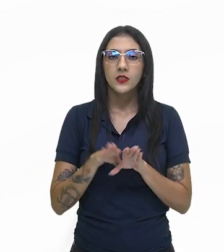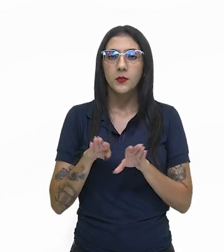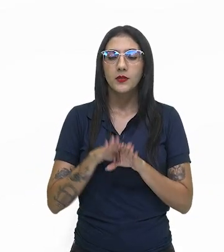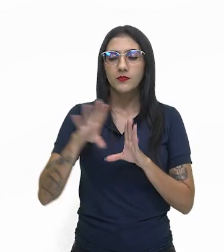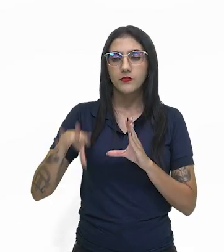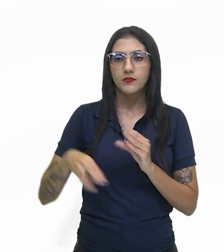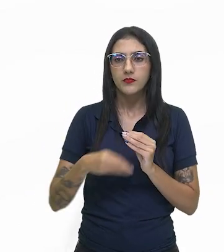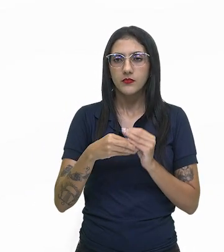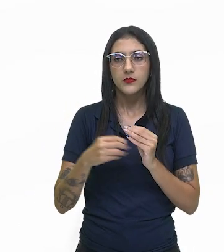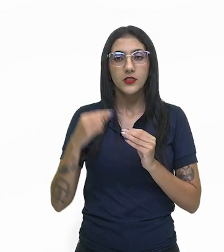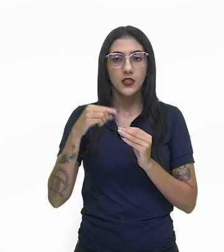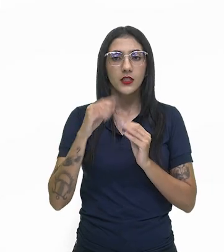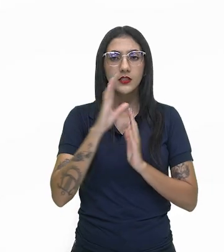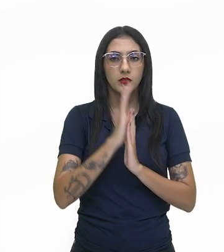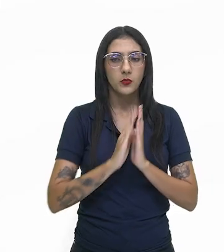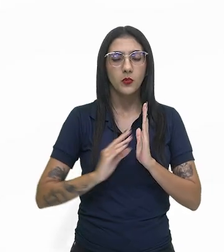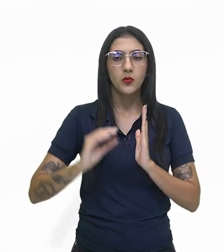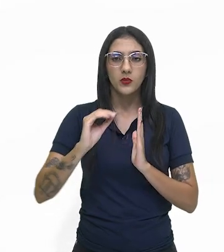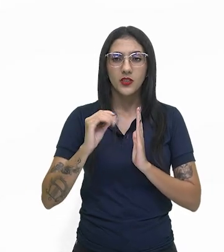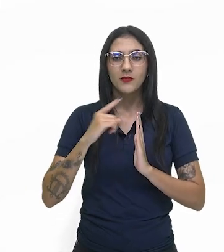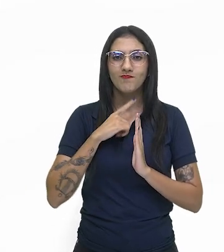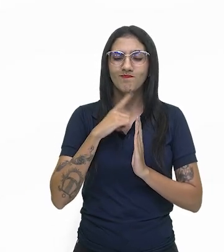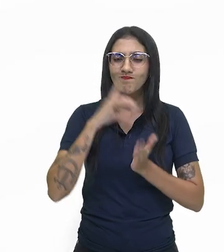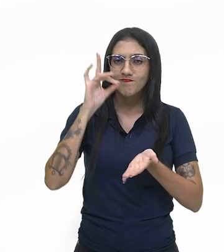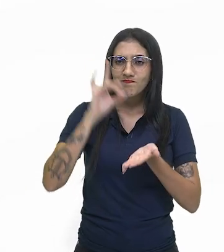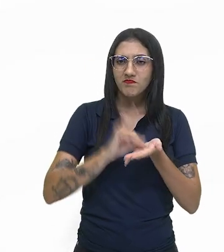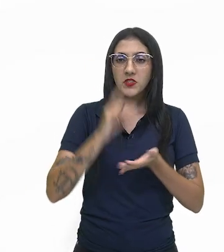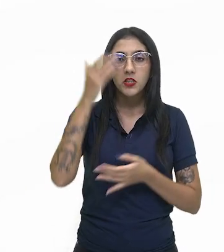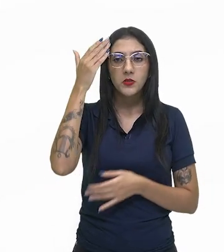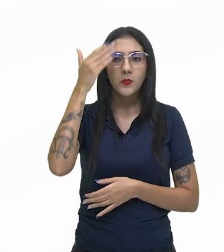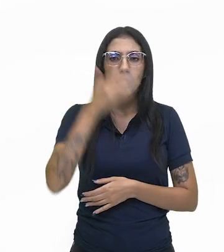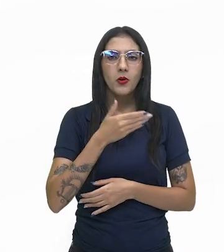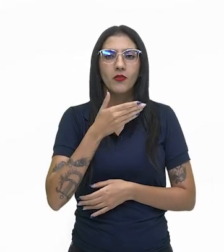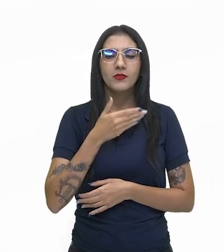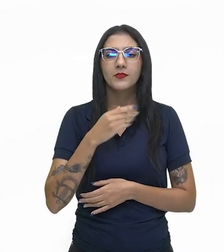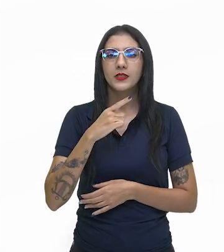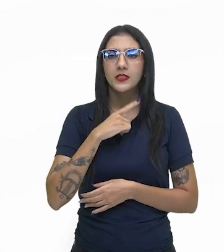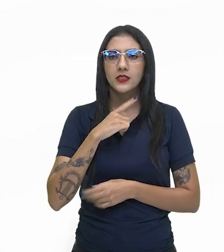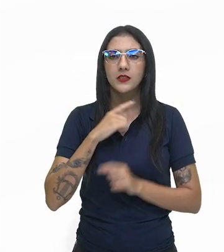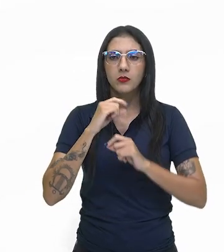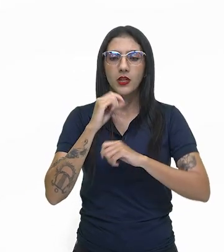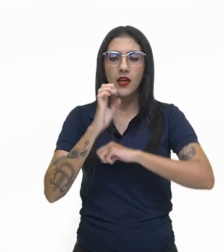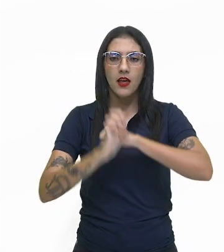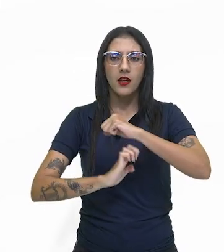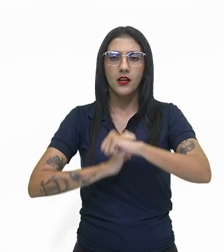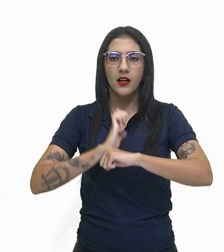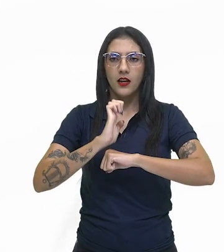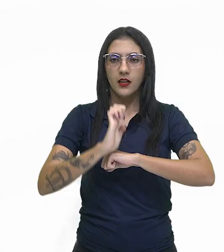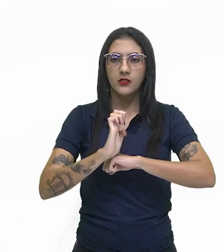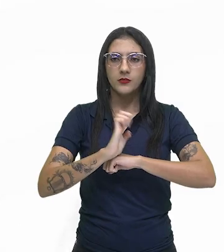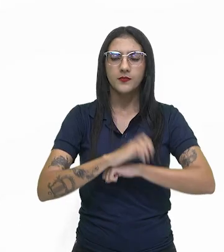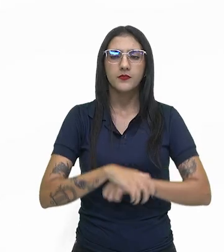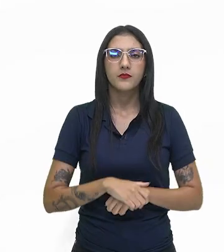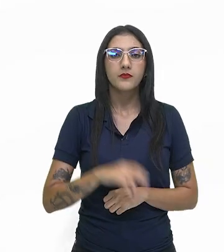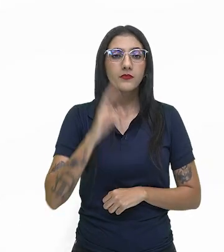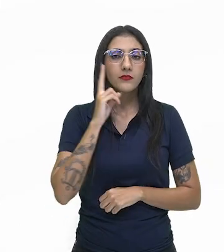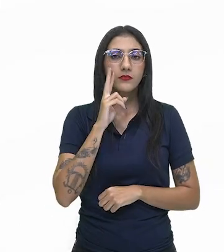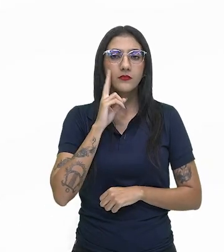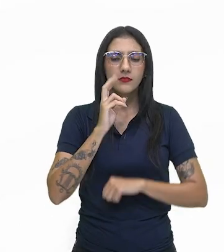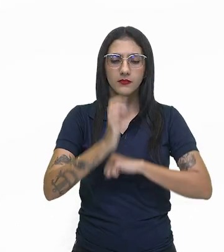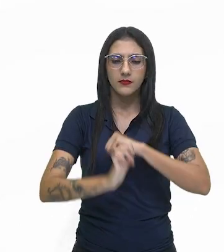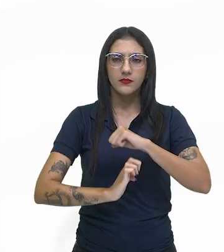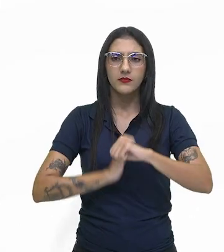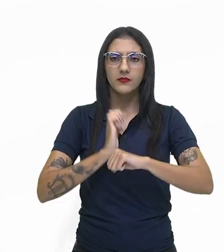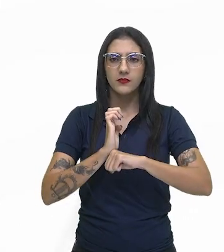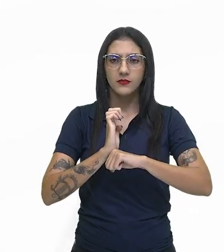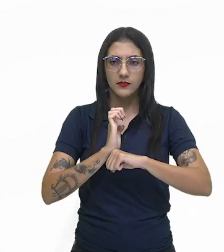modelo confirma e prova a existência de elétrons. Lembrando que os elétrons são